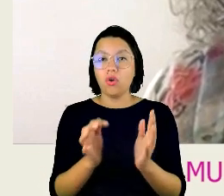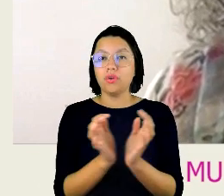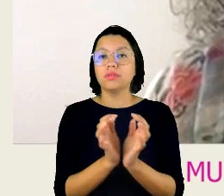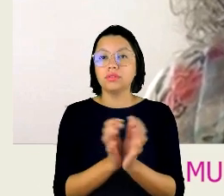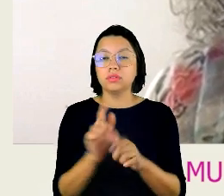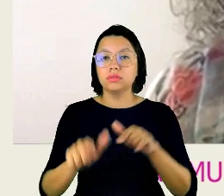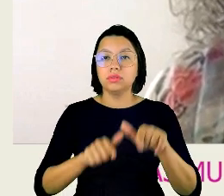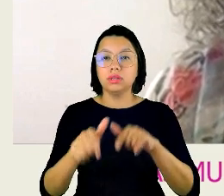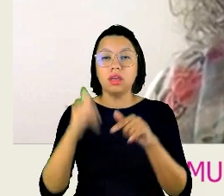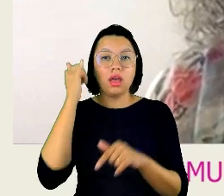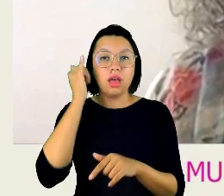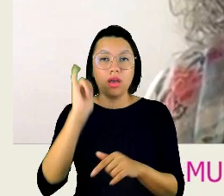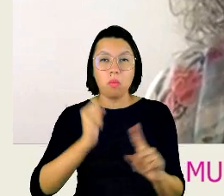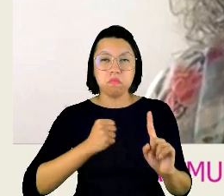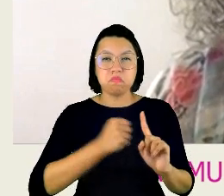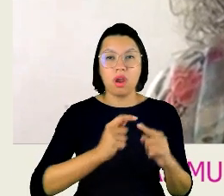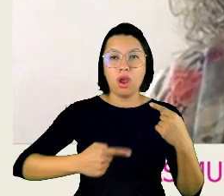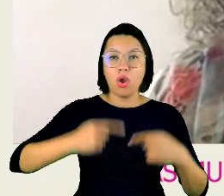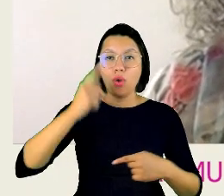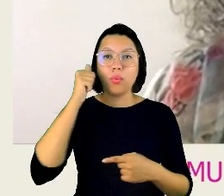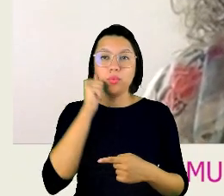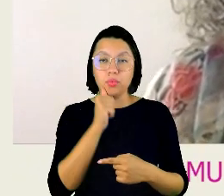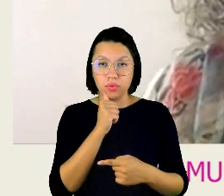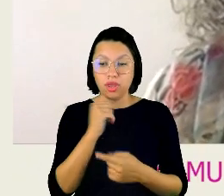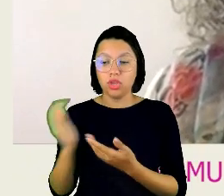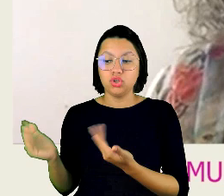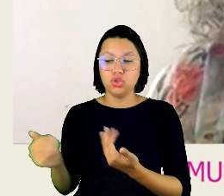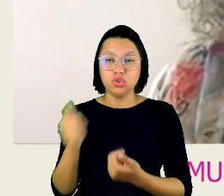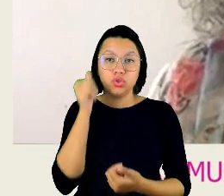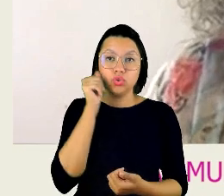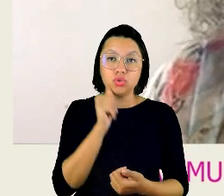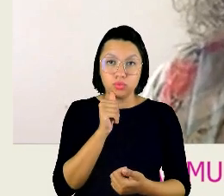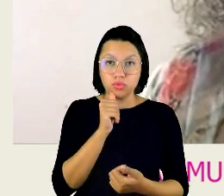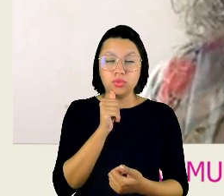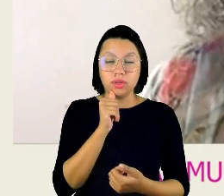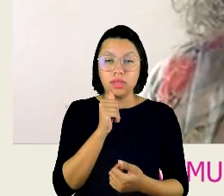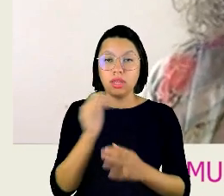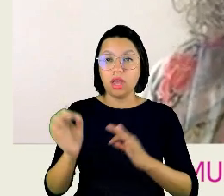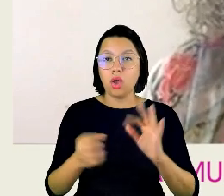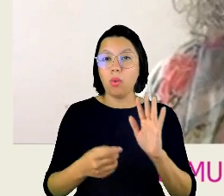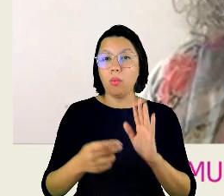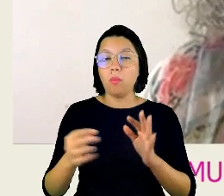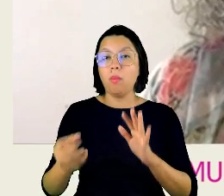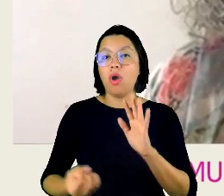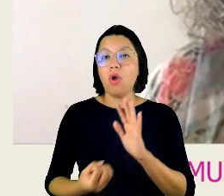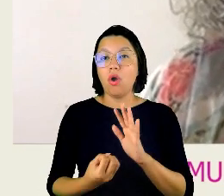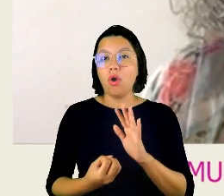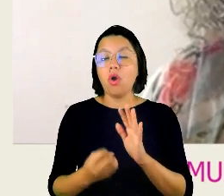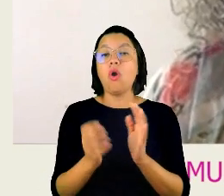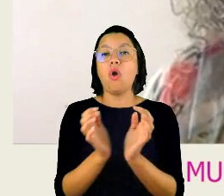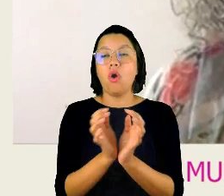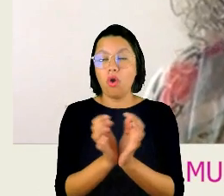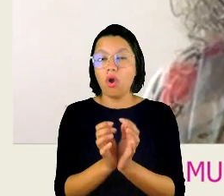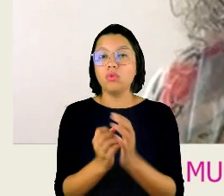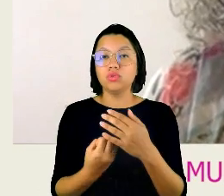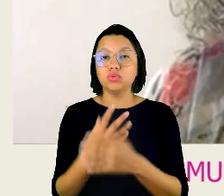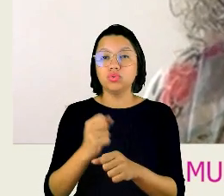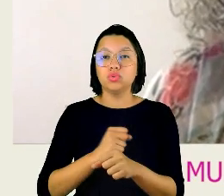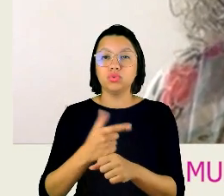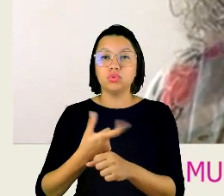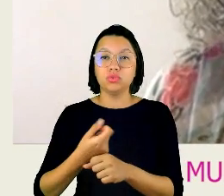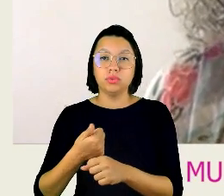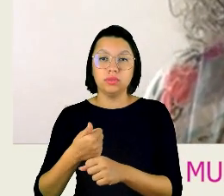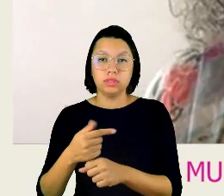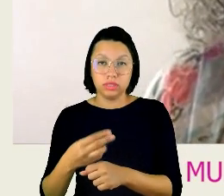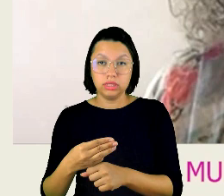para a prevenção da violência contra mulheres e meninas. Então, é uma organização que surgiu em 2013 com algumas campanhas, como a Chega